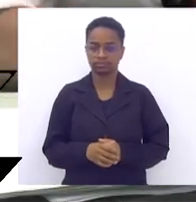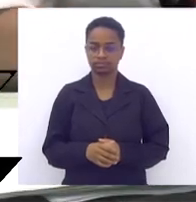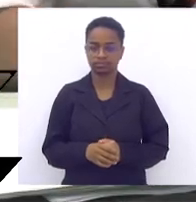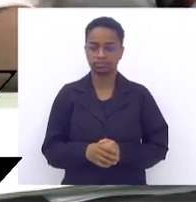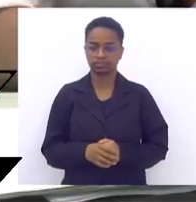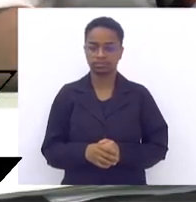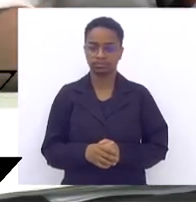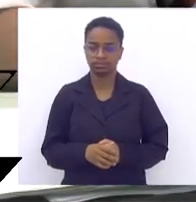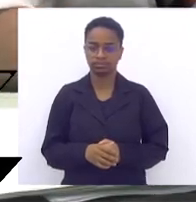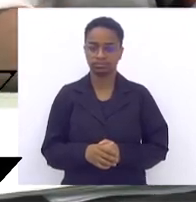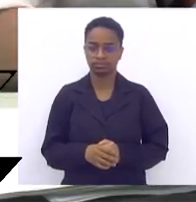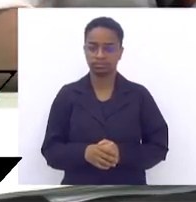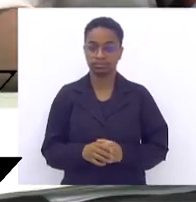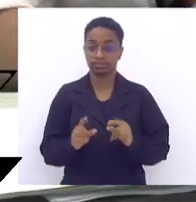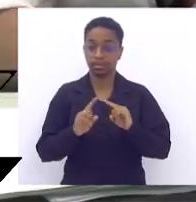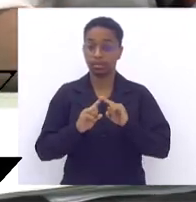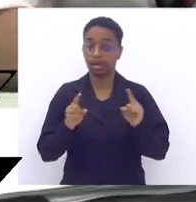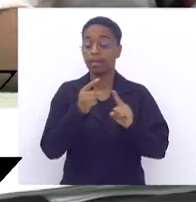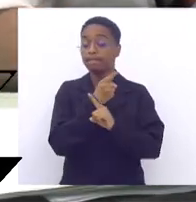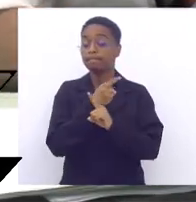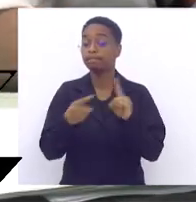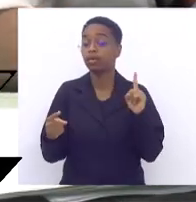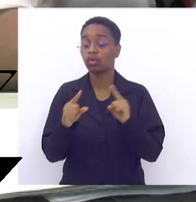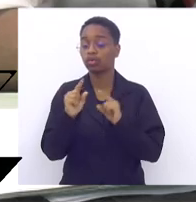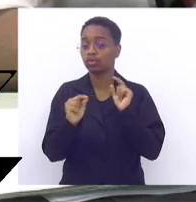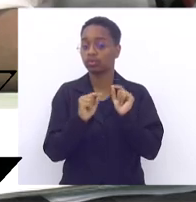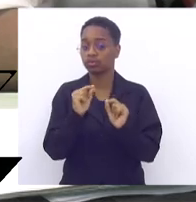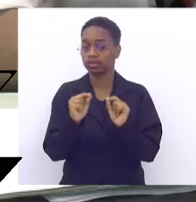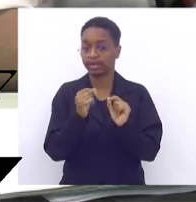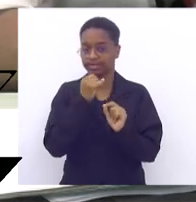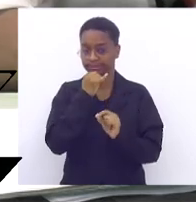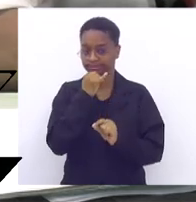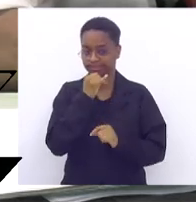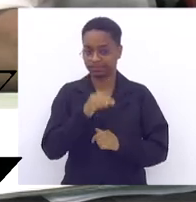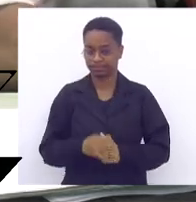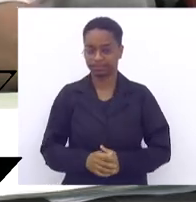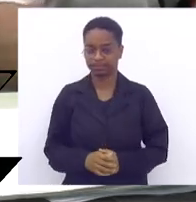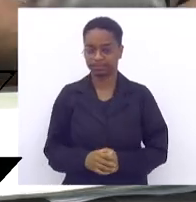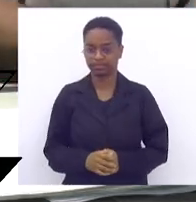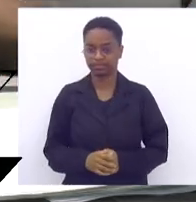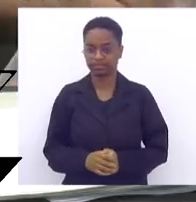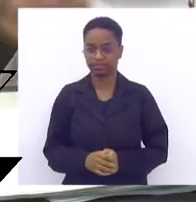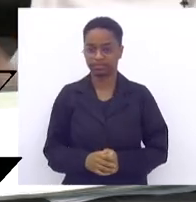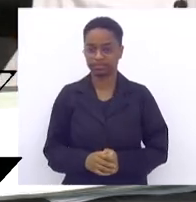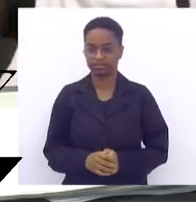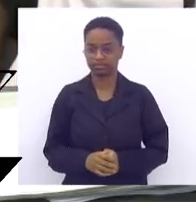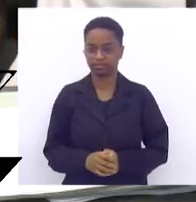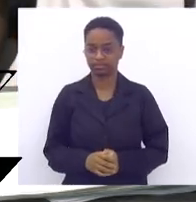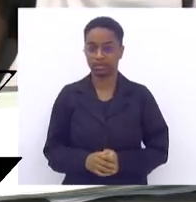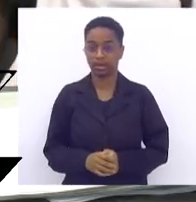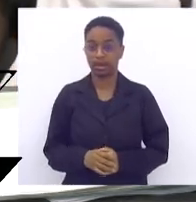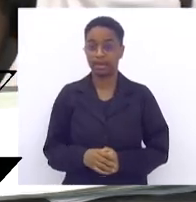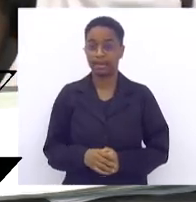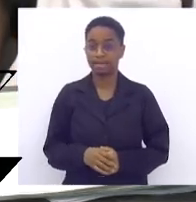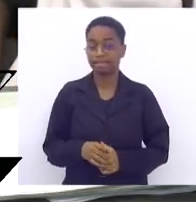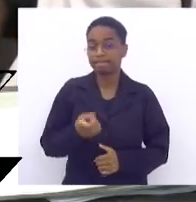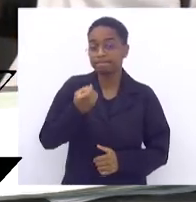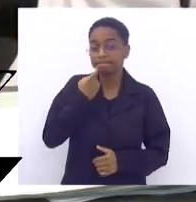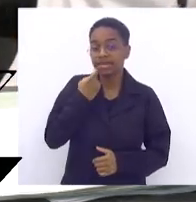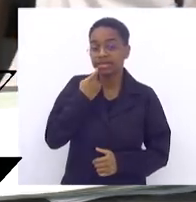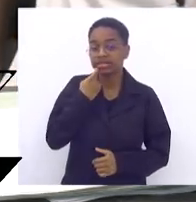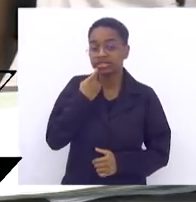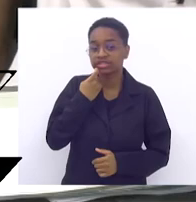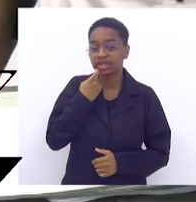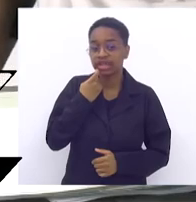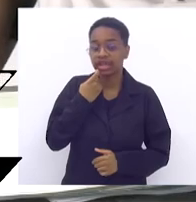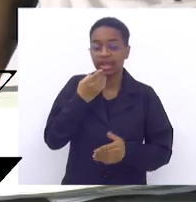o que se veda é, por exemplo, isolar os peixes nativos e impedir a